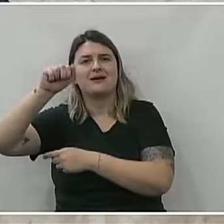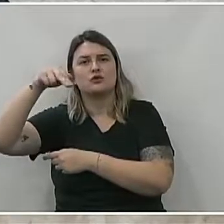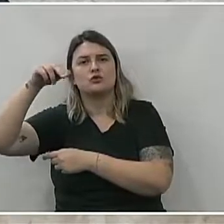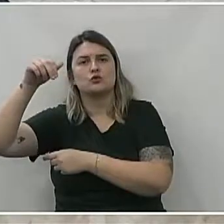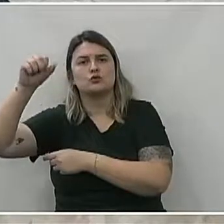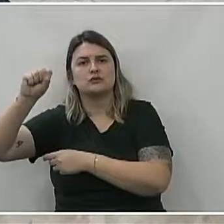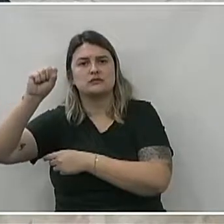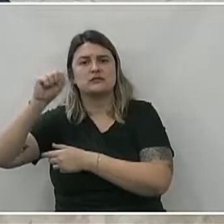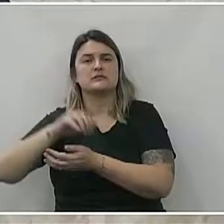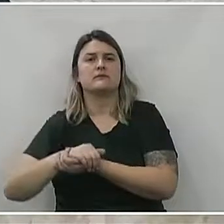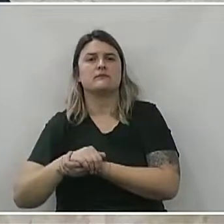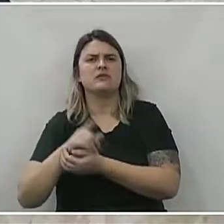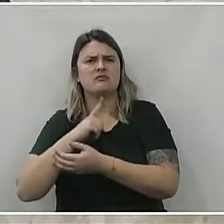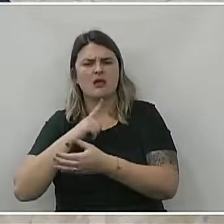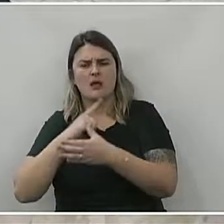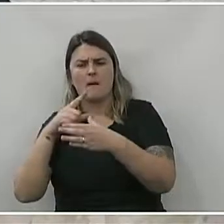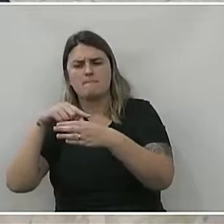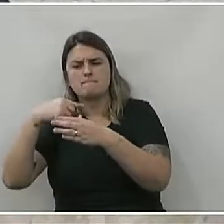Marianos,